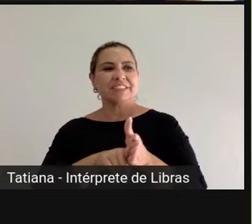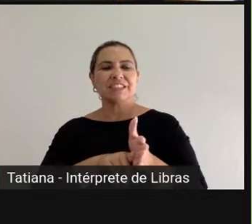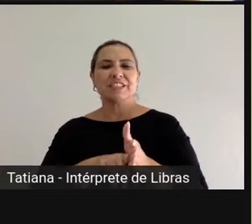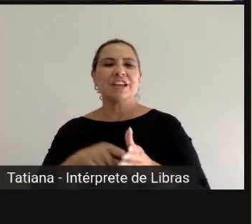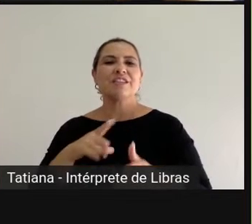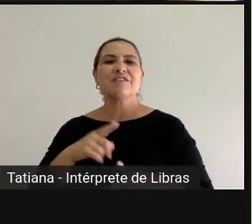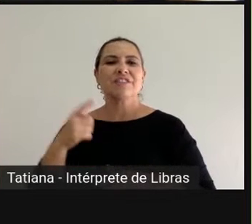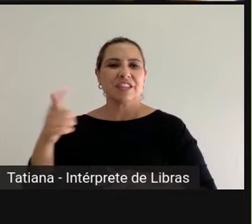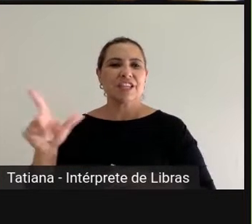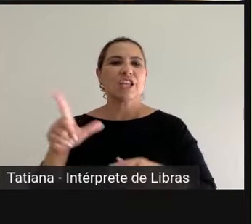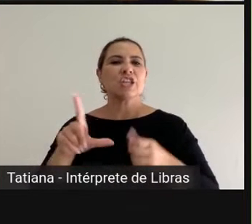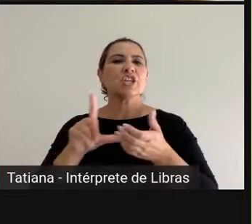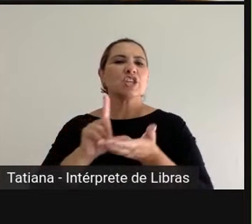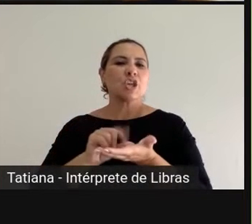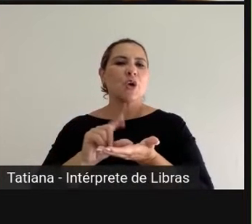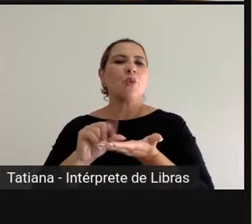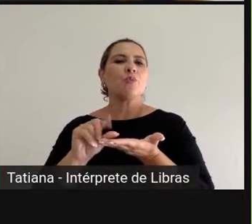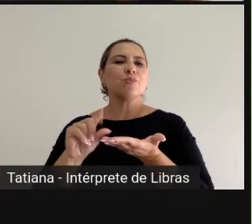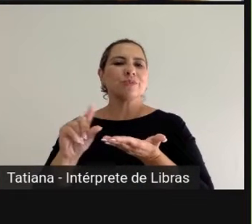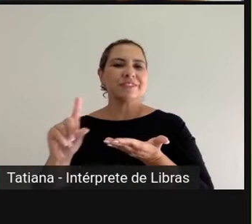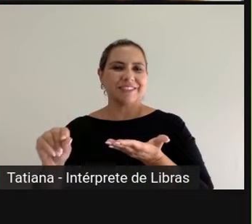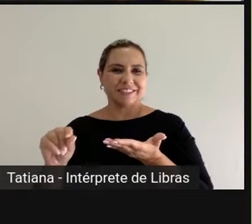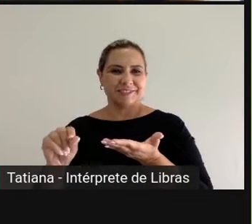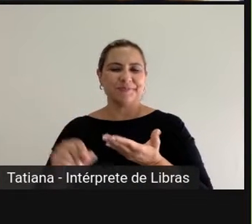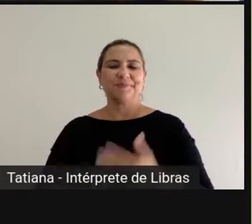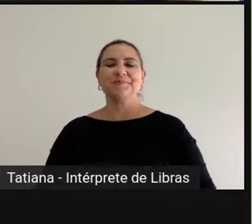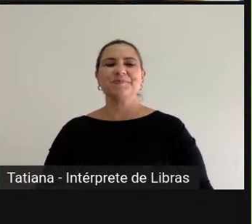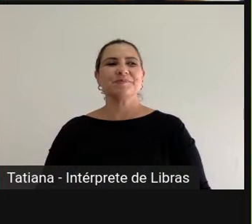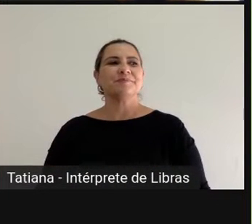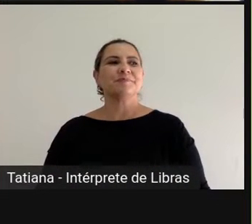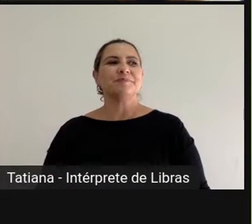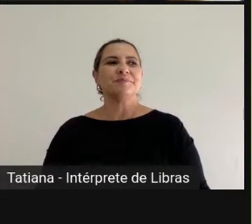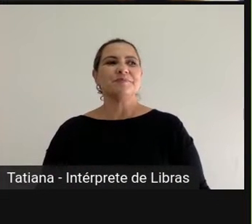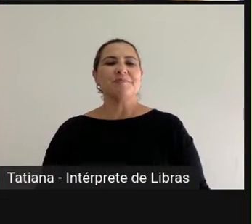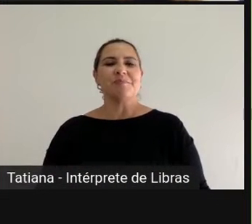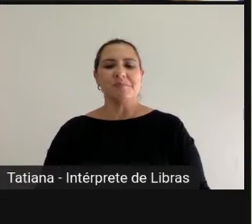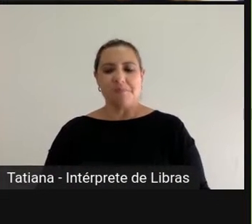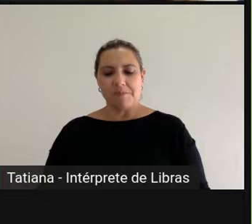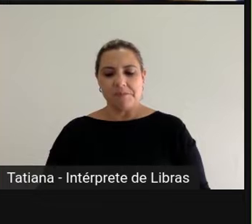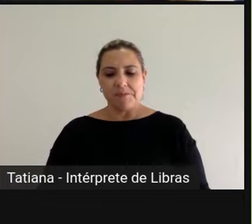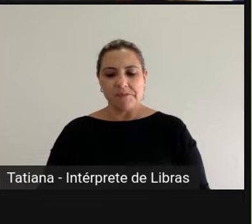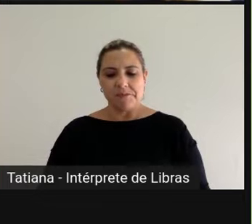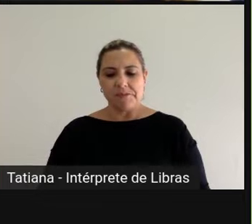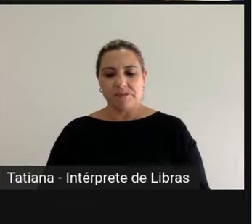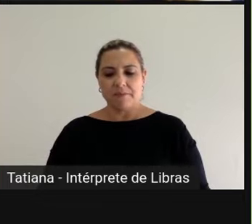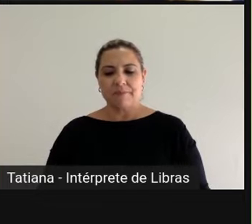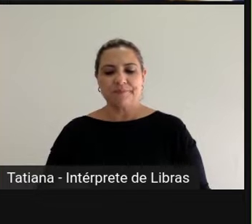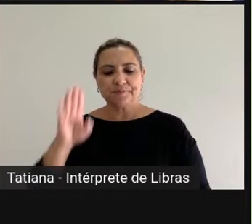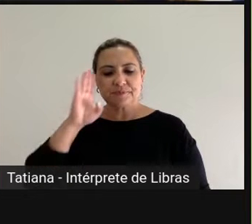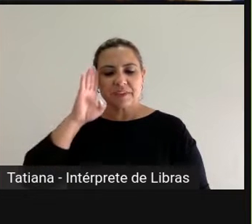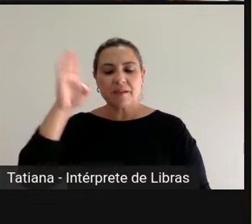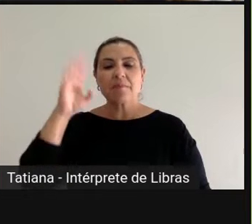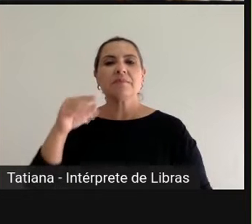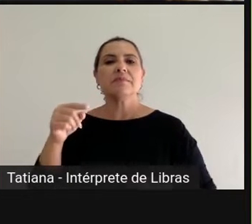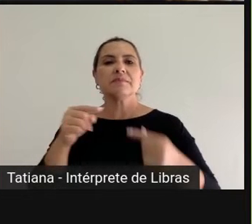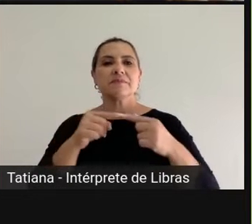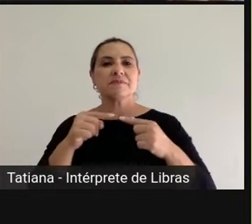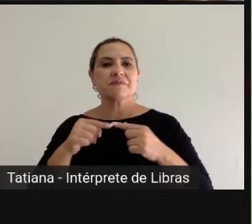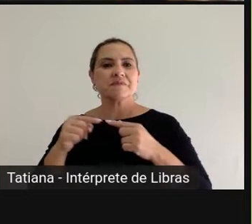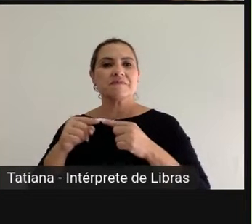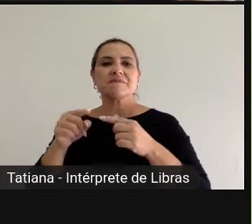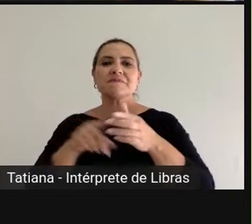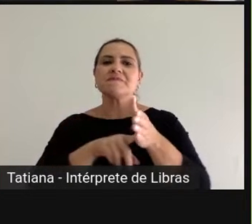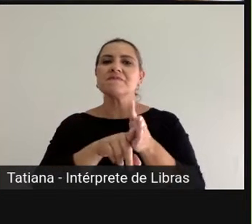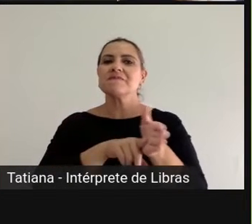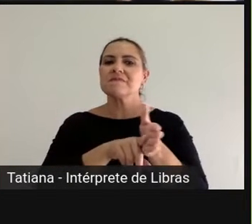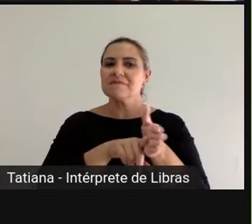outros artigos aí, em sequência. Enfim, o objetivo principal dessa minha pesquisa é